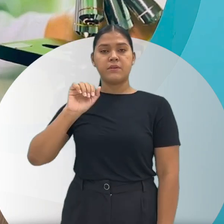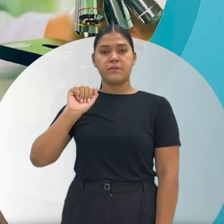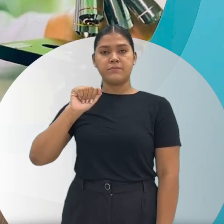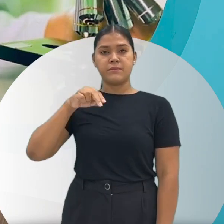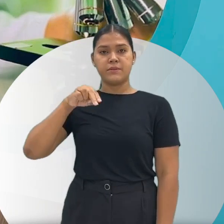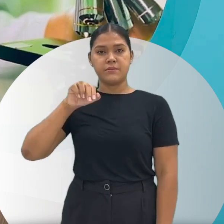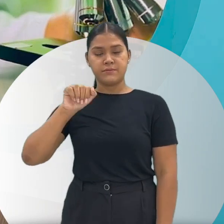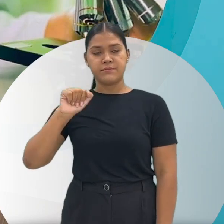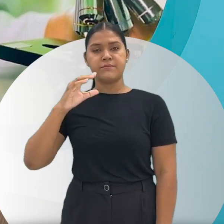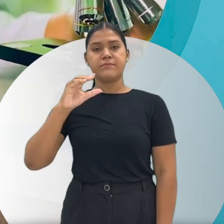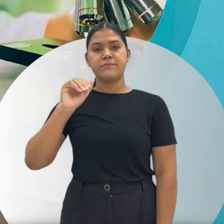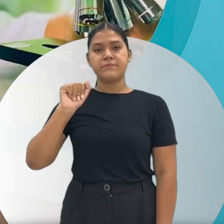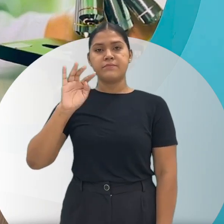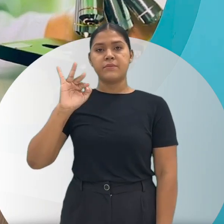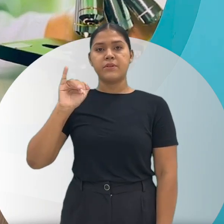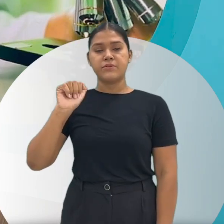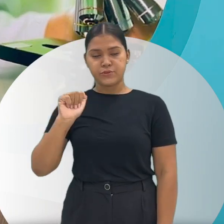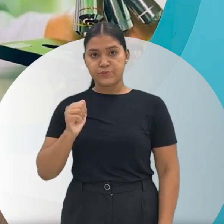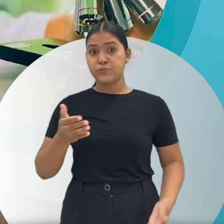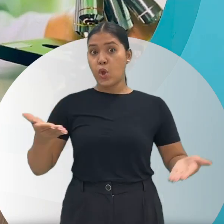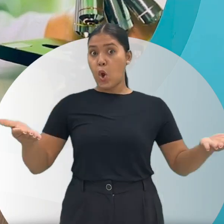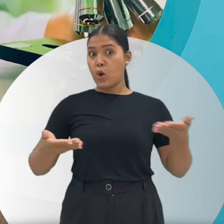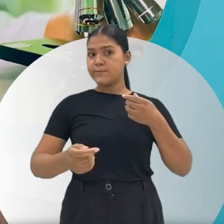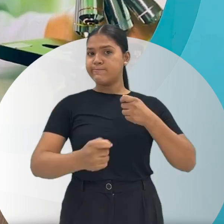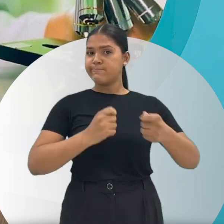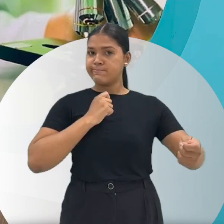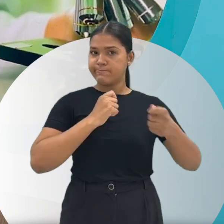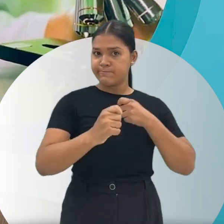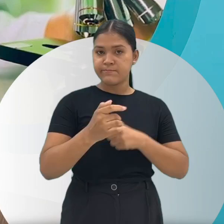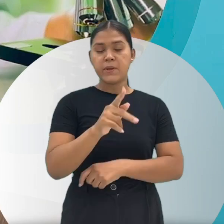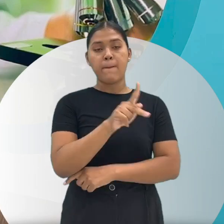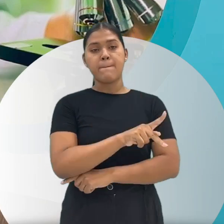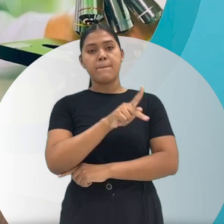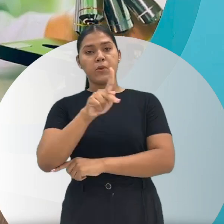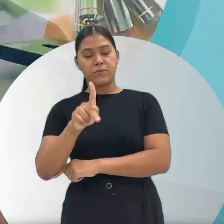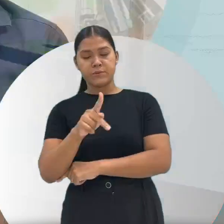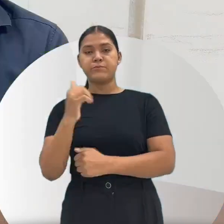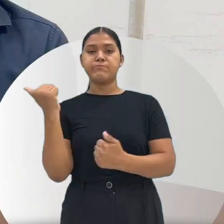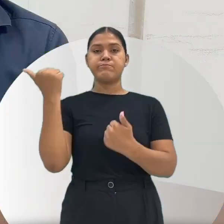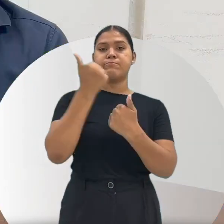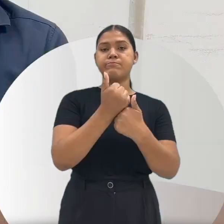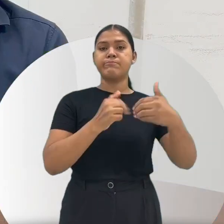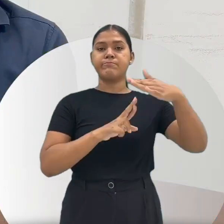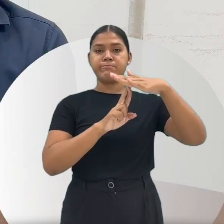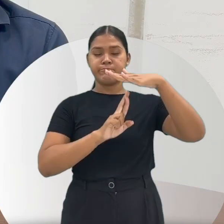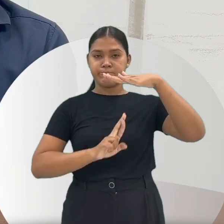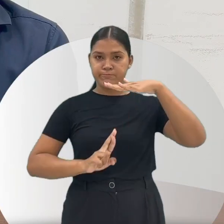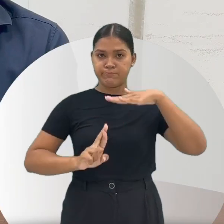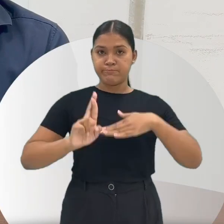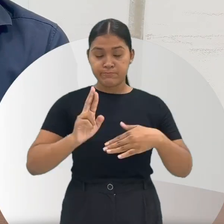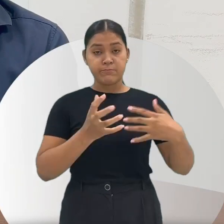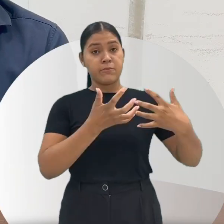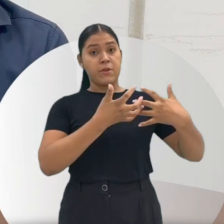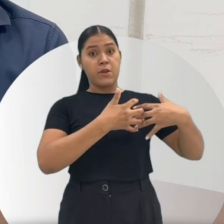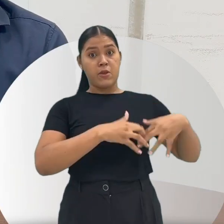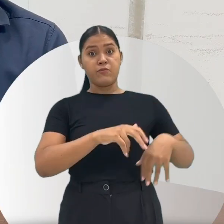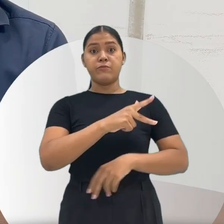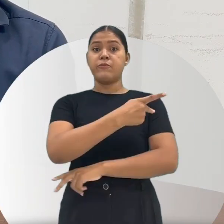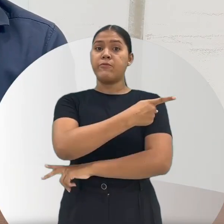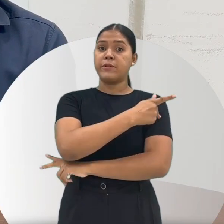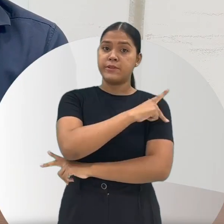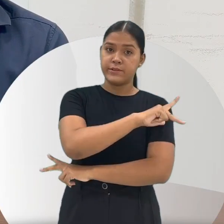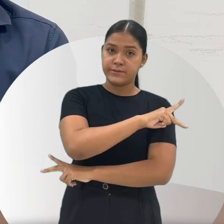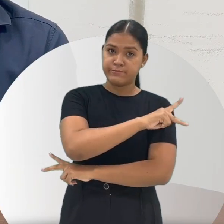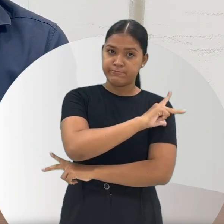de hoje, a gente vai falar com o Jean Peixoto Campos. Ele que é pró-reitor de ensino do Instituto Federal de Rondônia. Seja